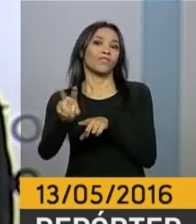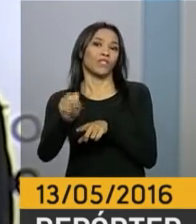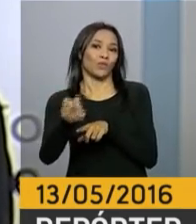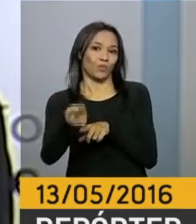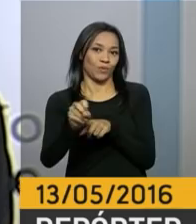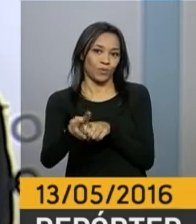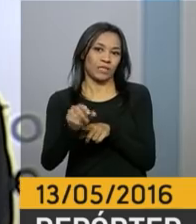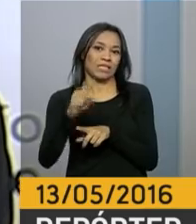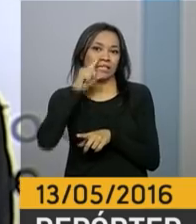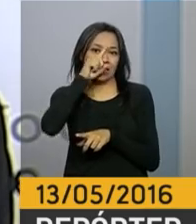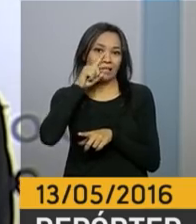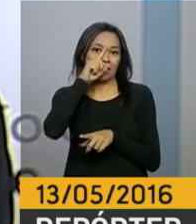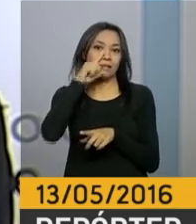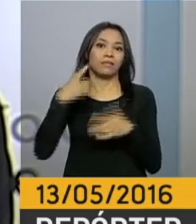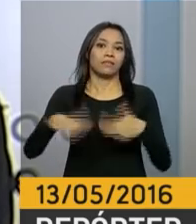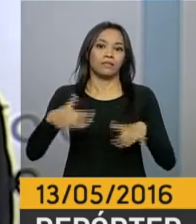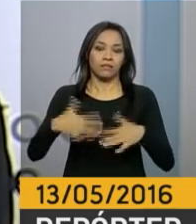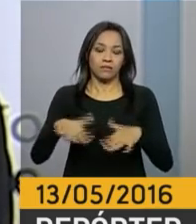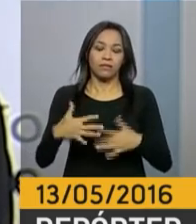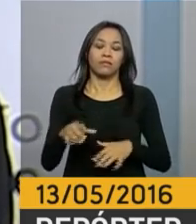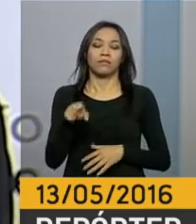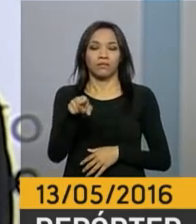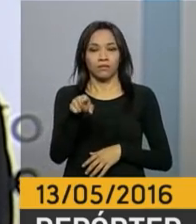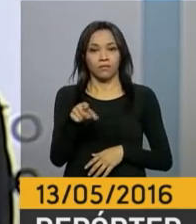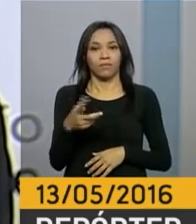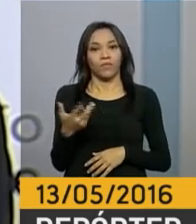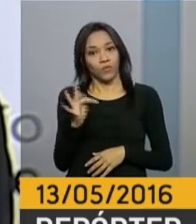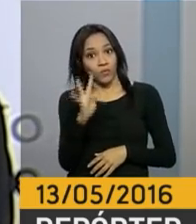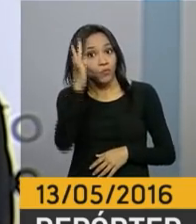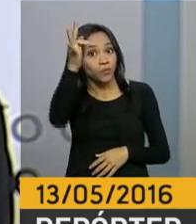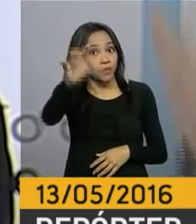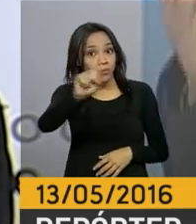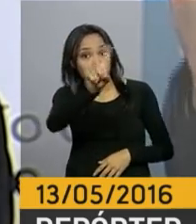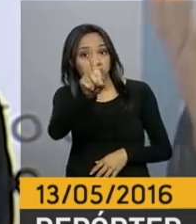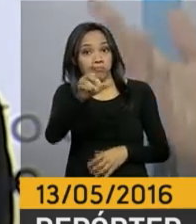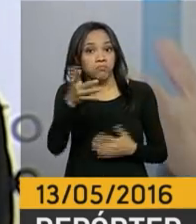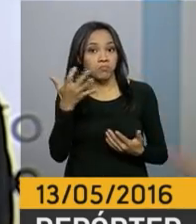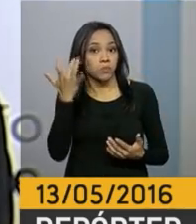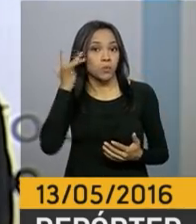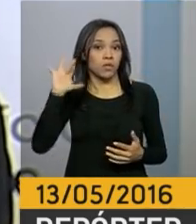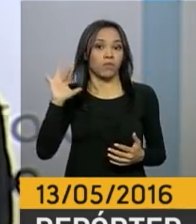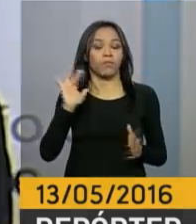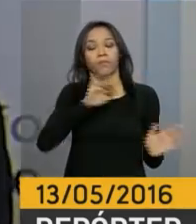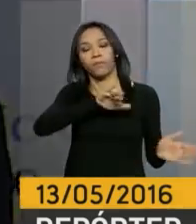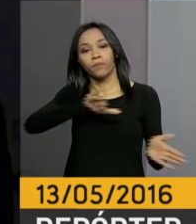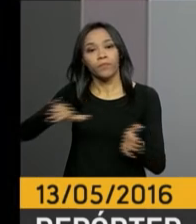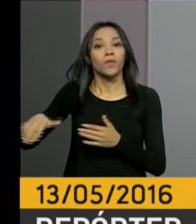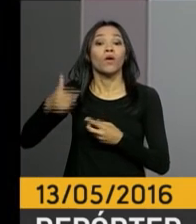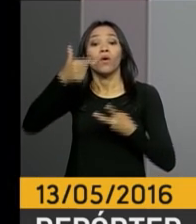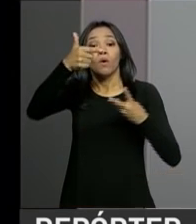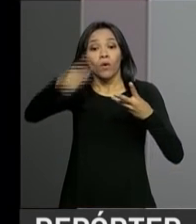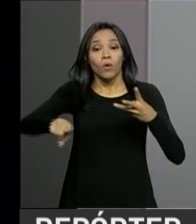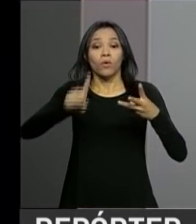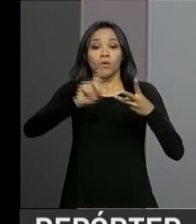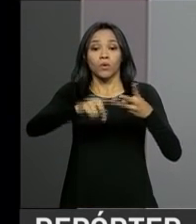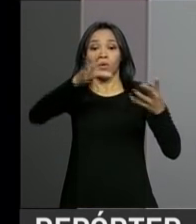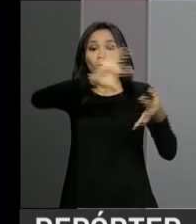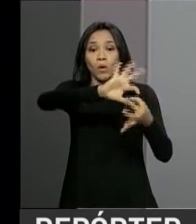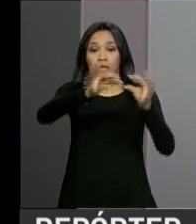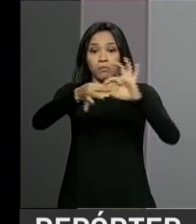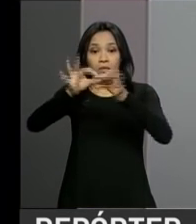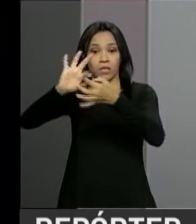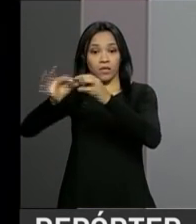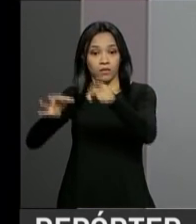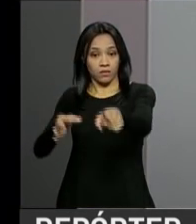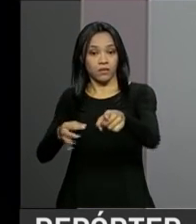grave conforme a ação desses vírus no futuro bom Olimpíadas responsabilidade que o país assumiu